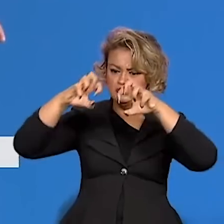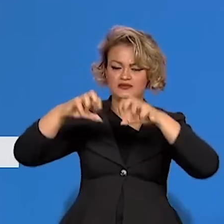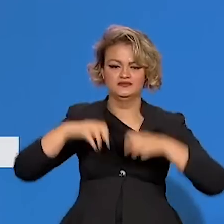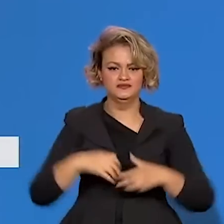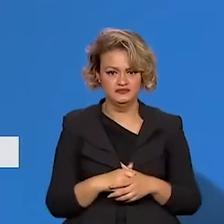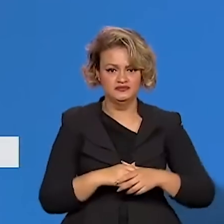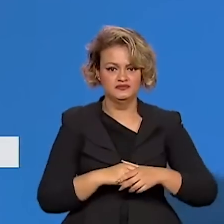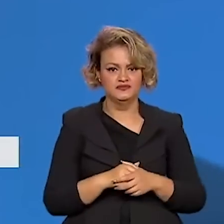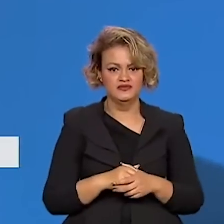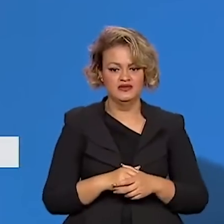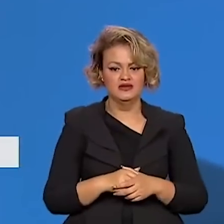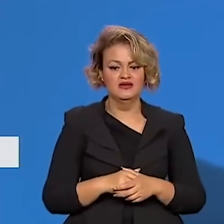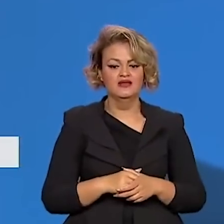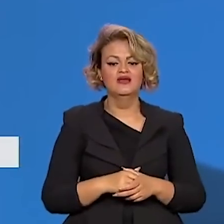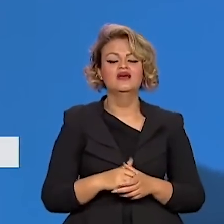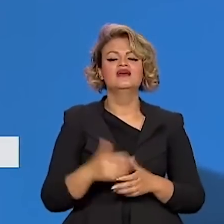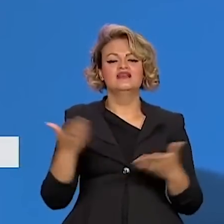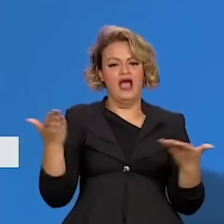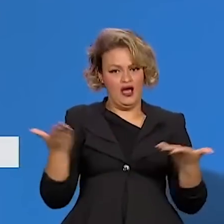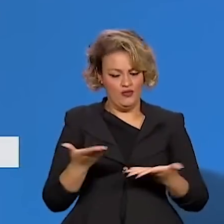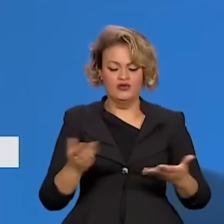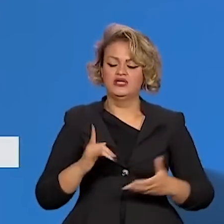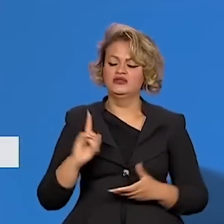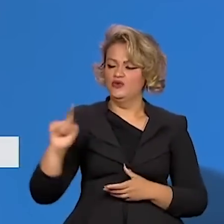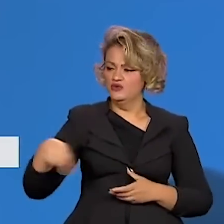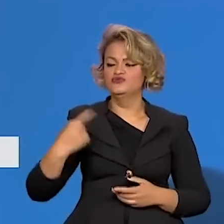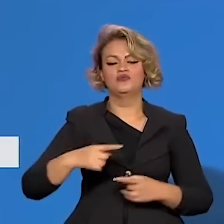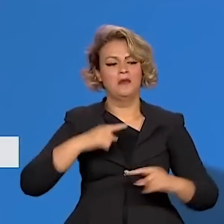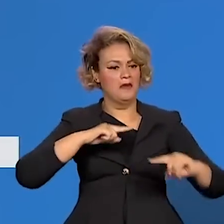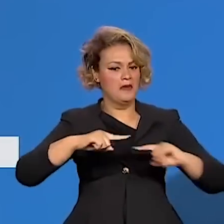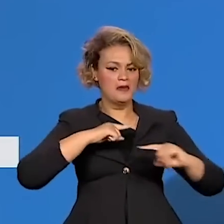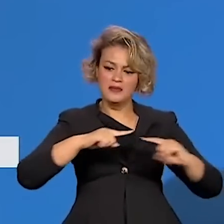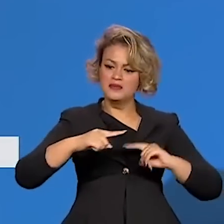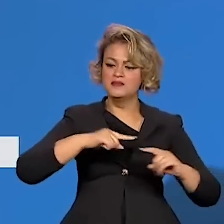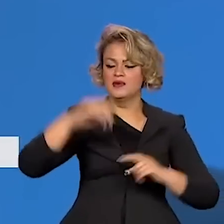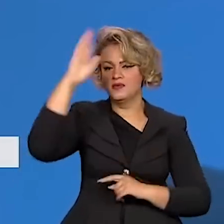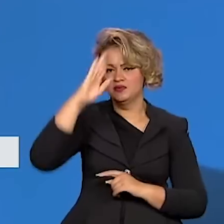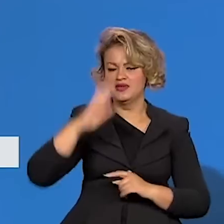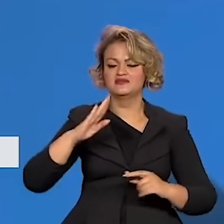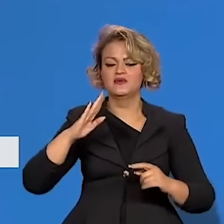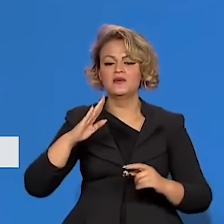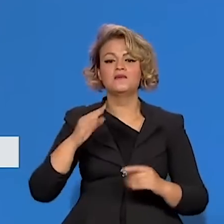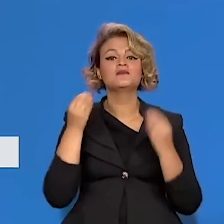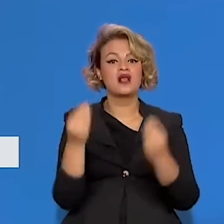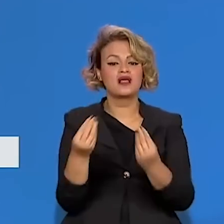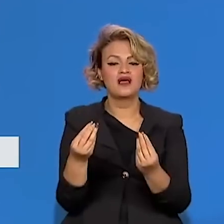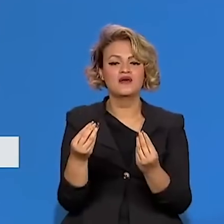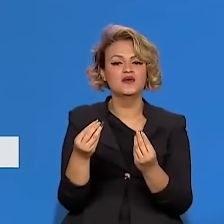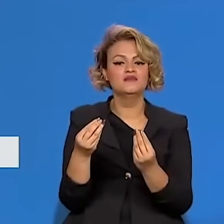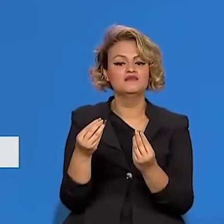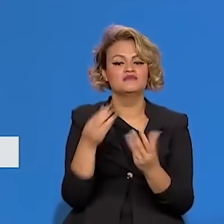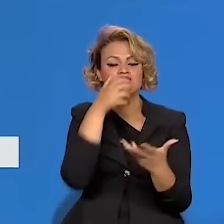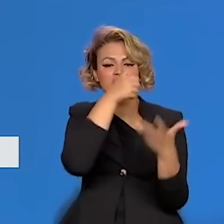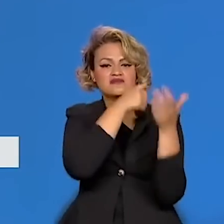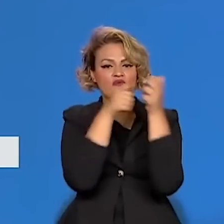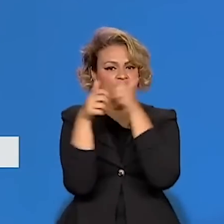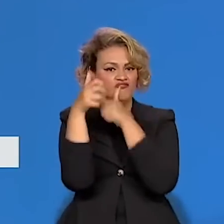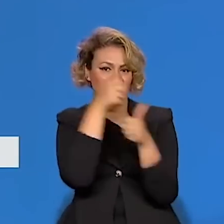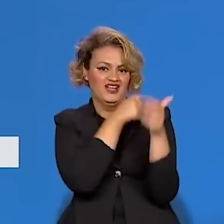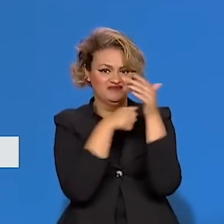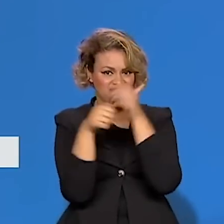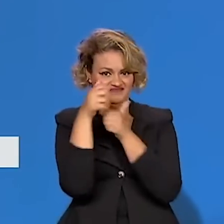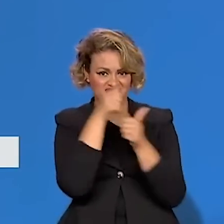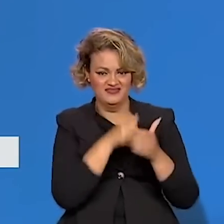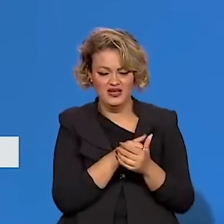e nós voltamos ao governar esse país primeiro ministro para tentar recuperar quando